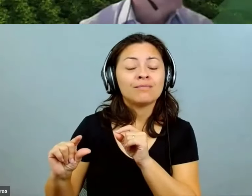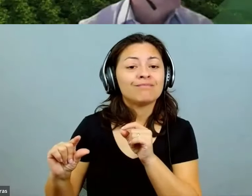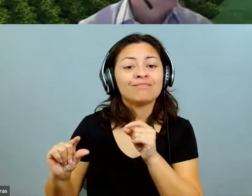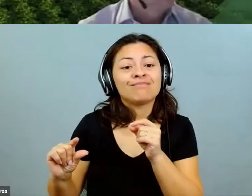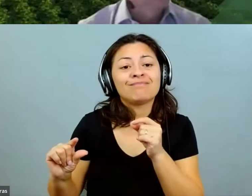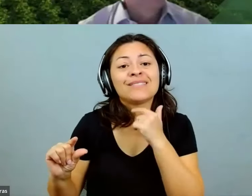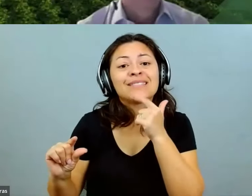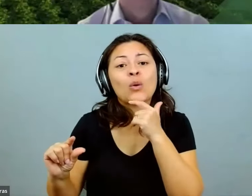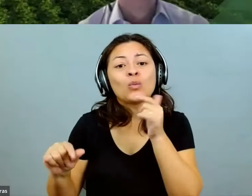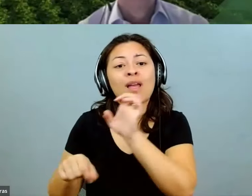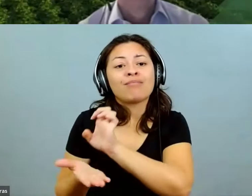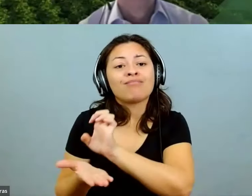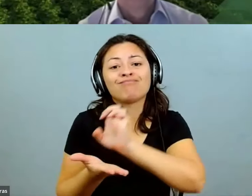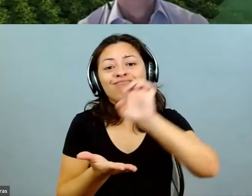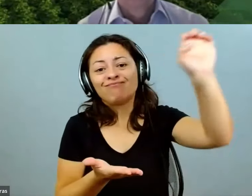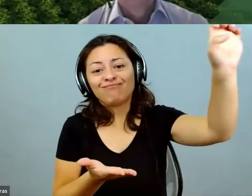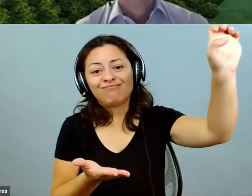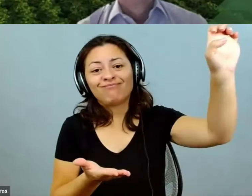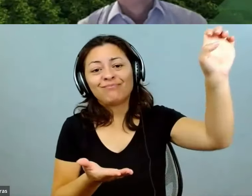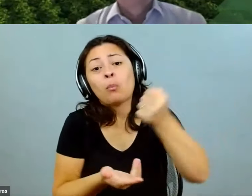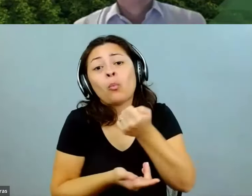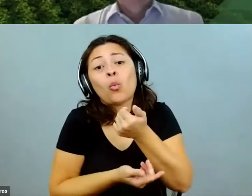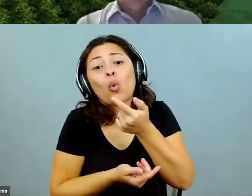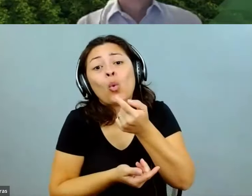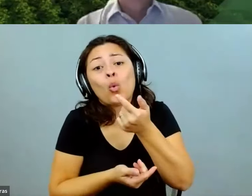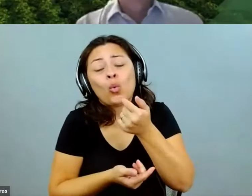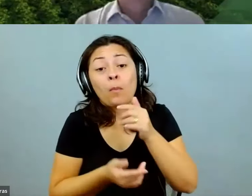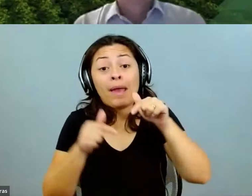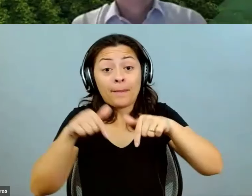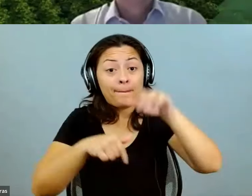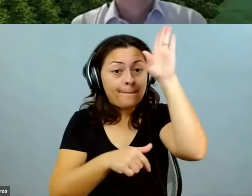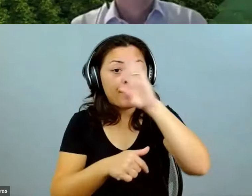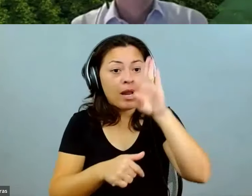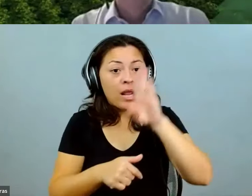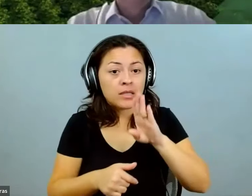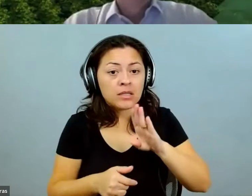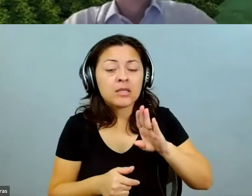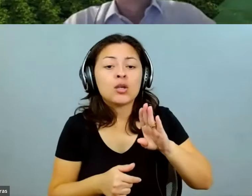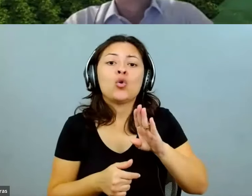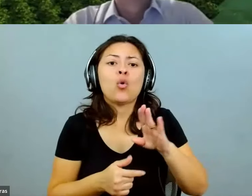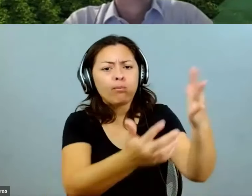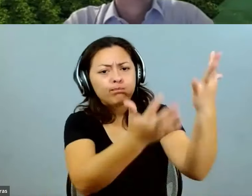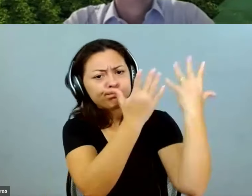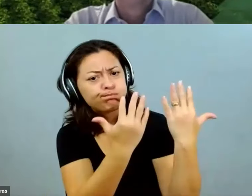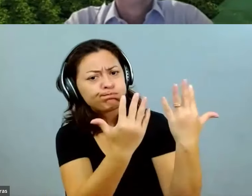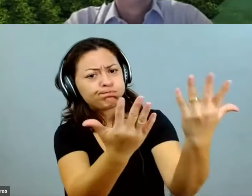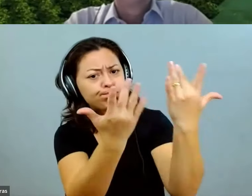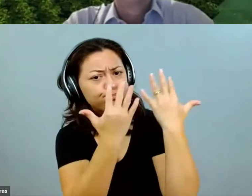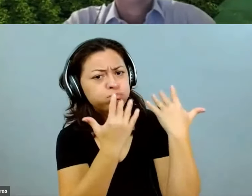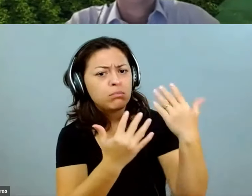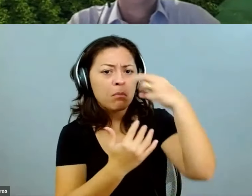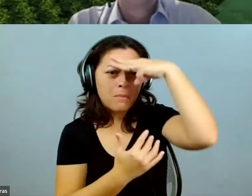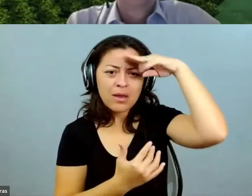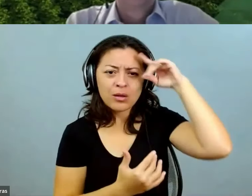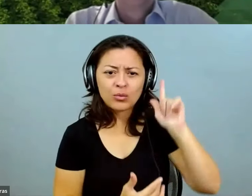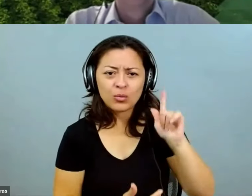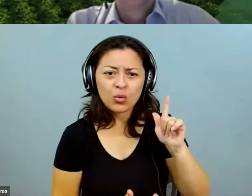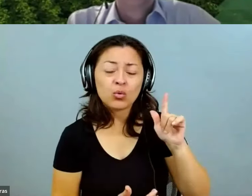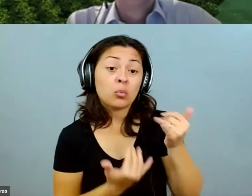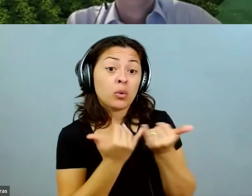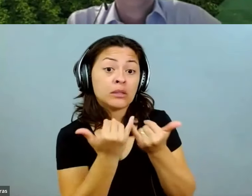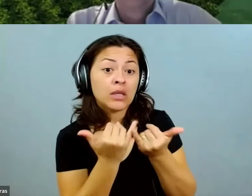né a produção brasileira mesmo com o clima favorável do centro-oeste o clima